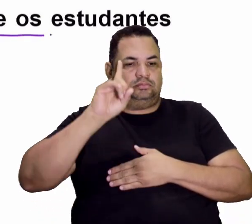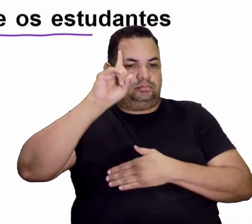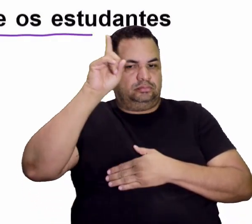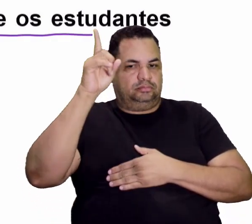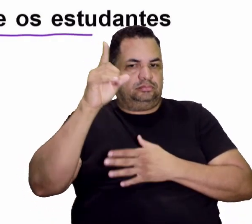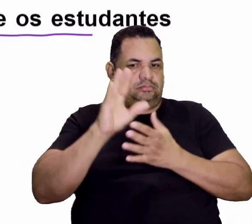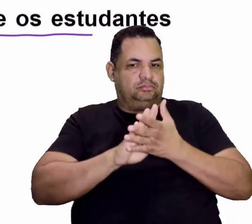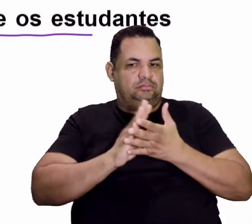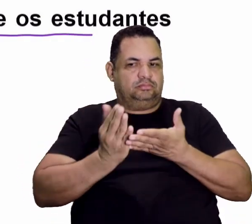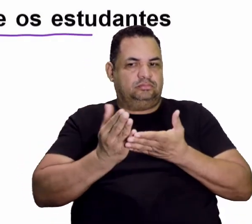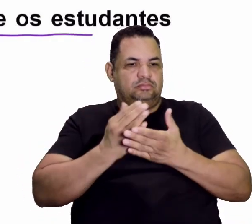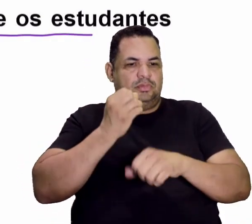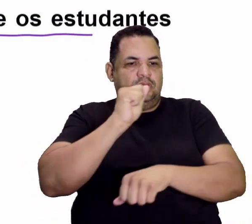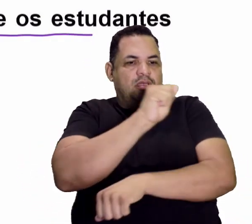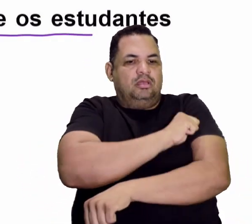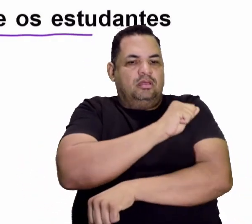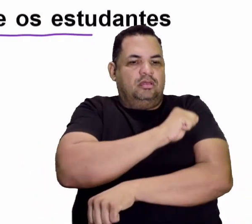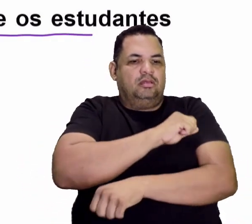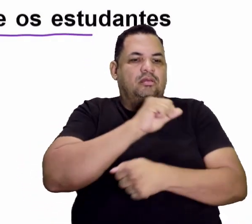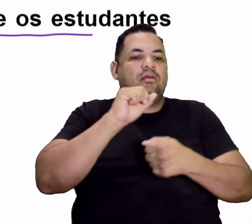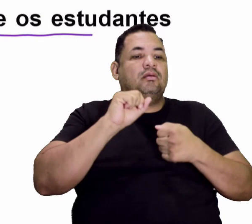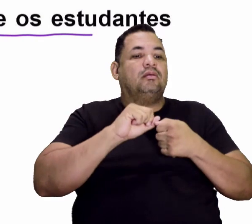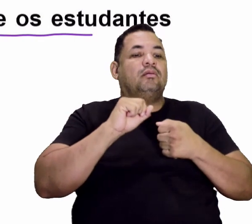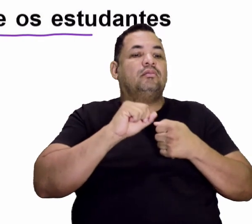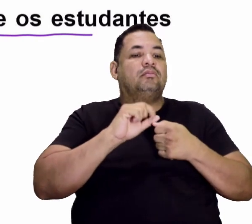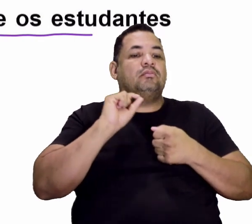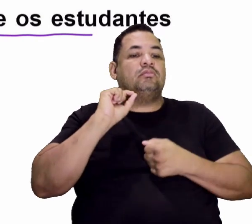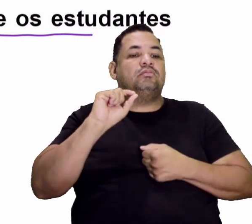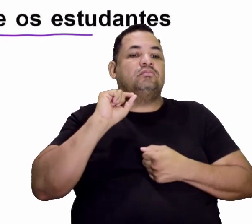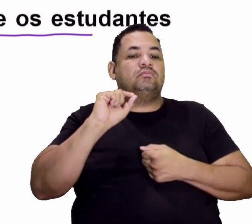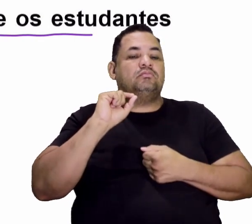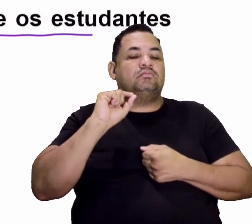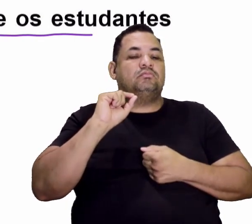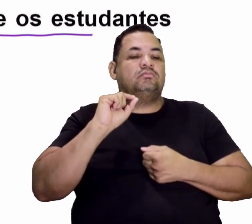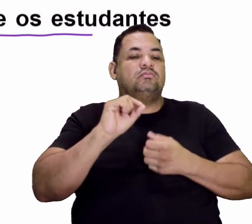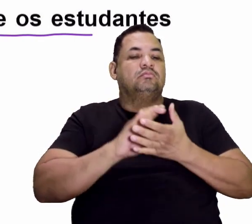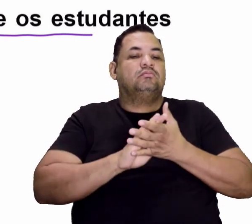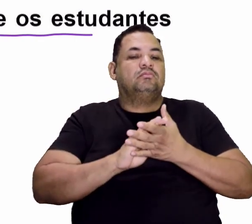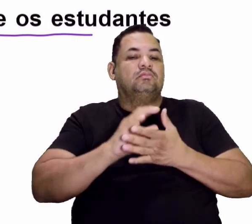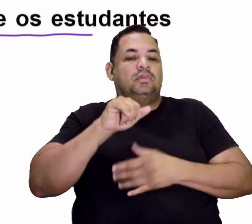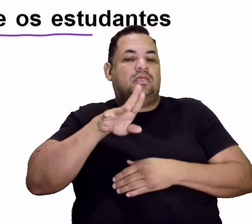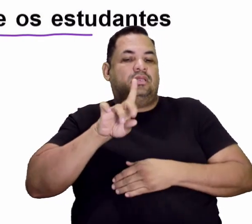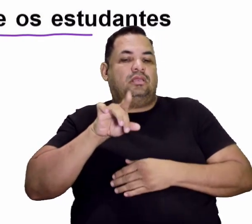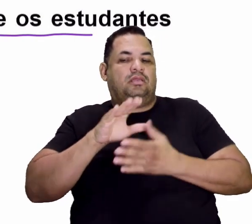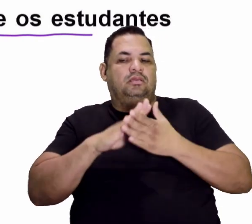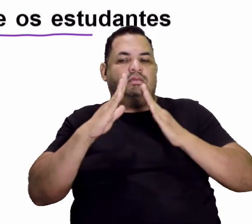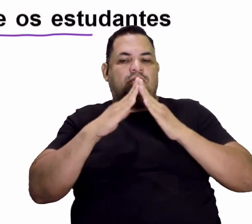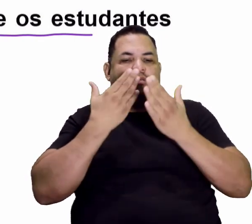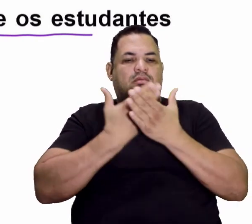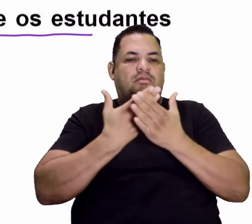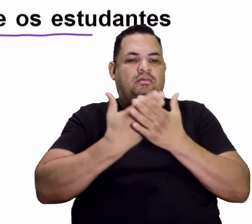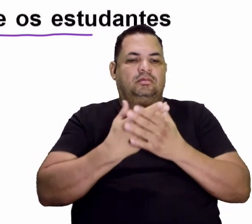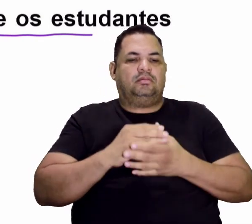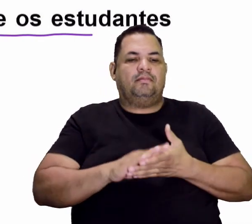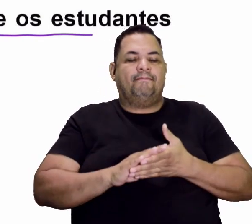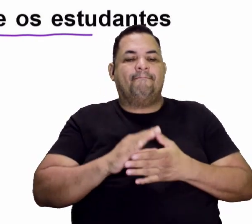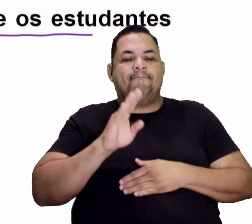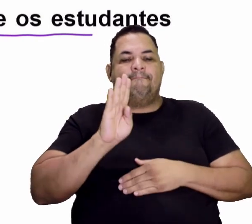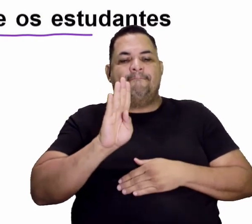pode-se afirmar que os estudantes irão fazer o quê? Letra A, anarquia na escola.